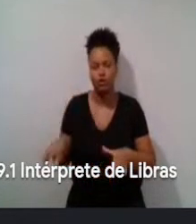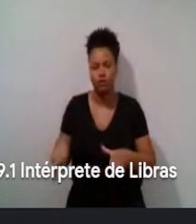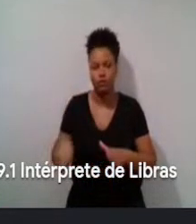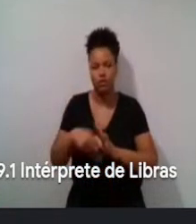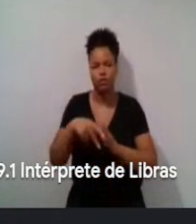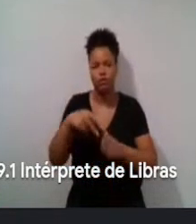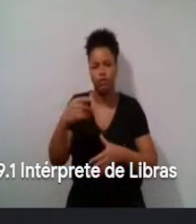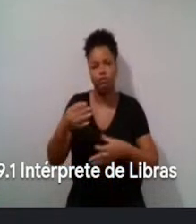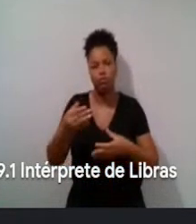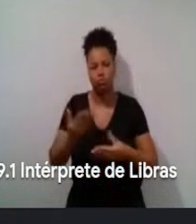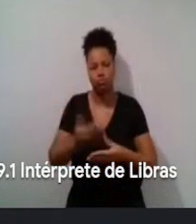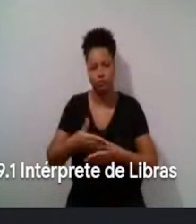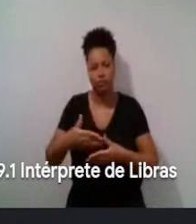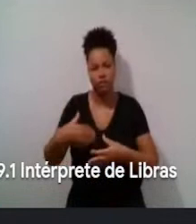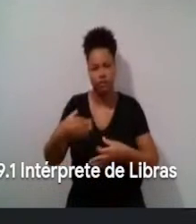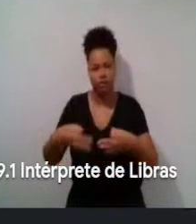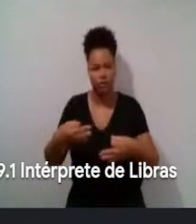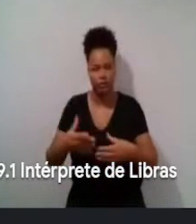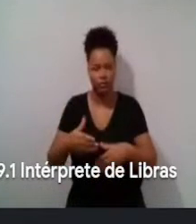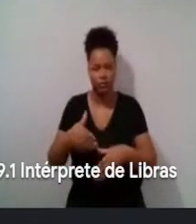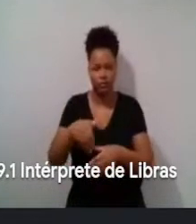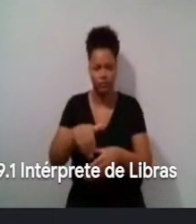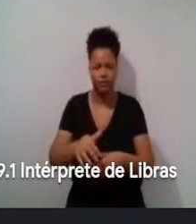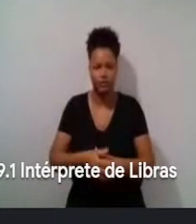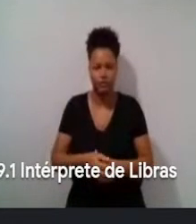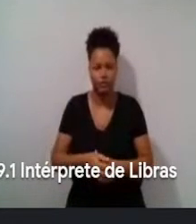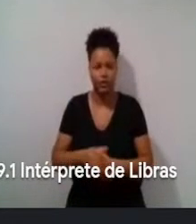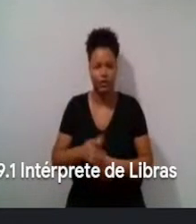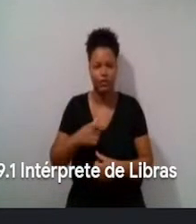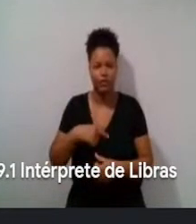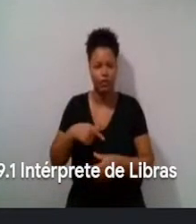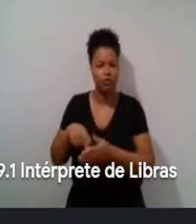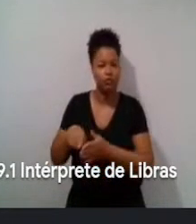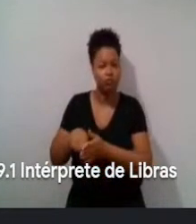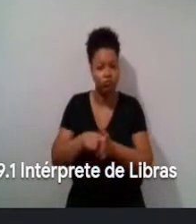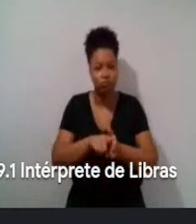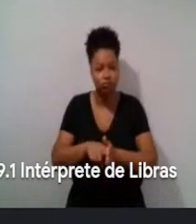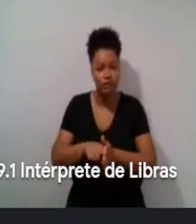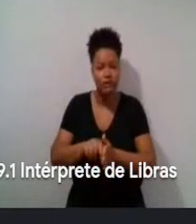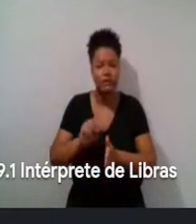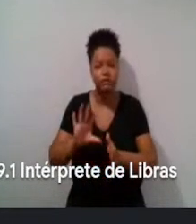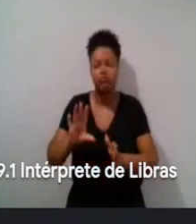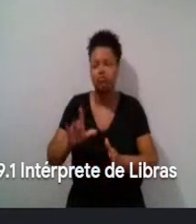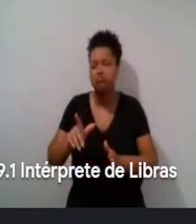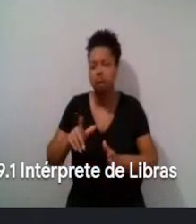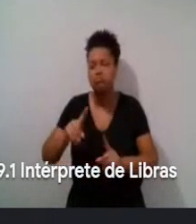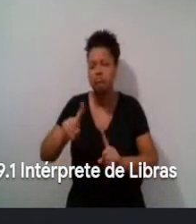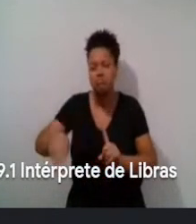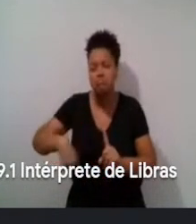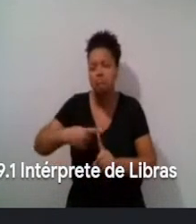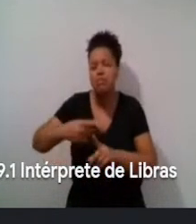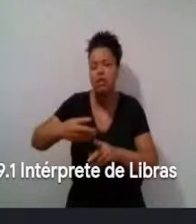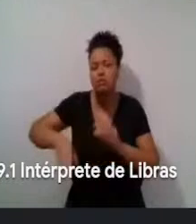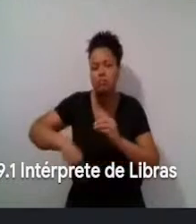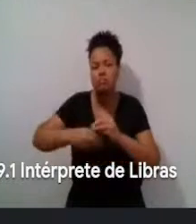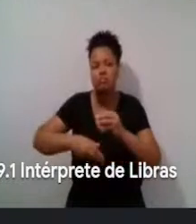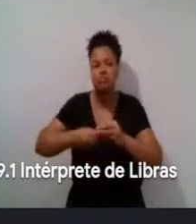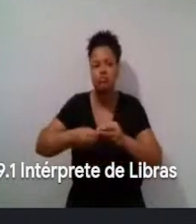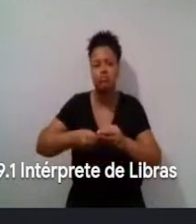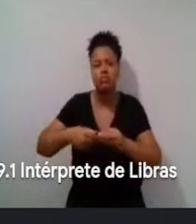Bom, consulto os meus pares se há mais alguma questão a ser tratada nesta sessão.